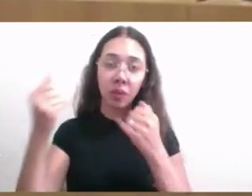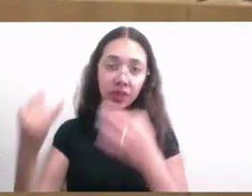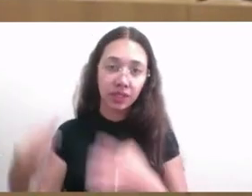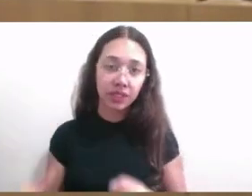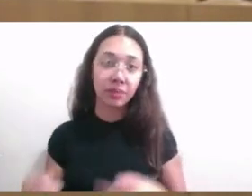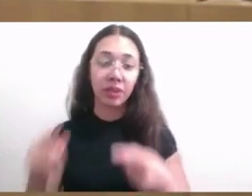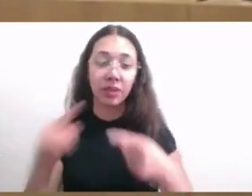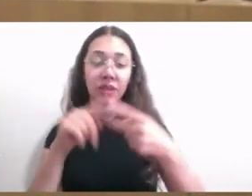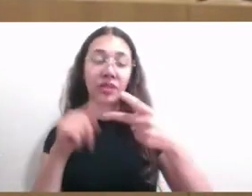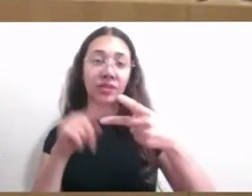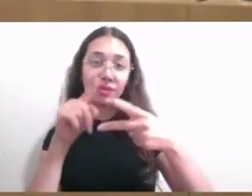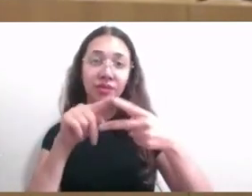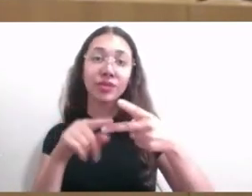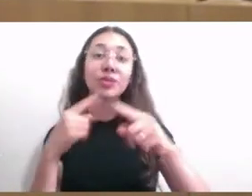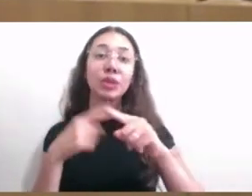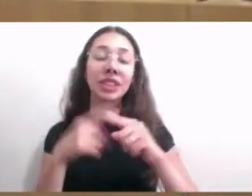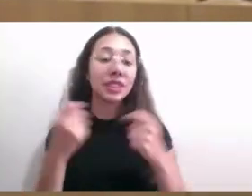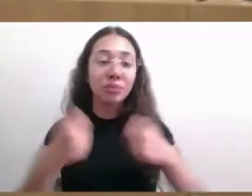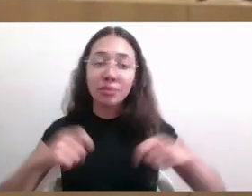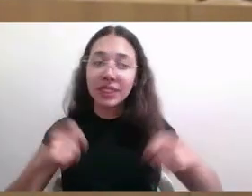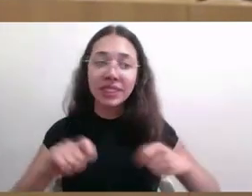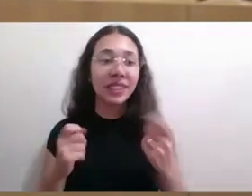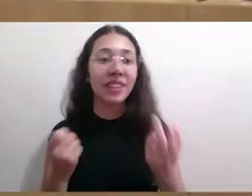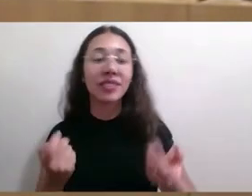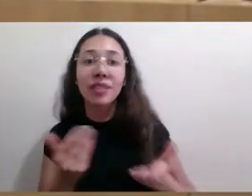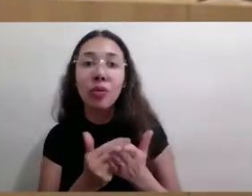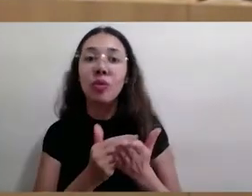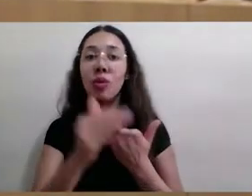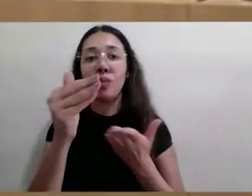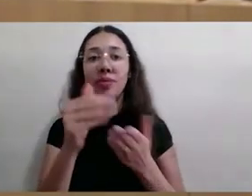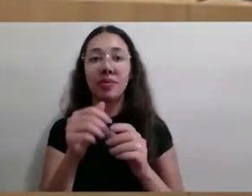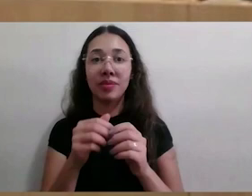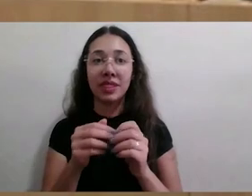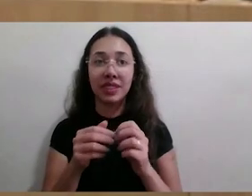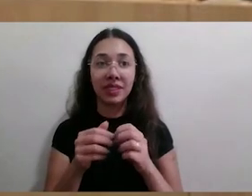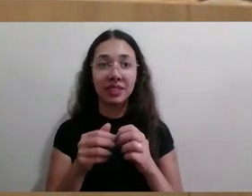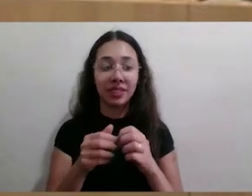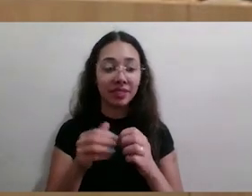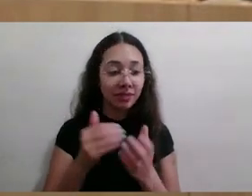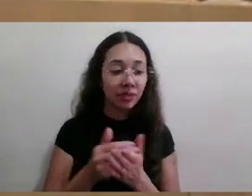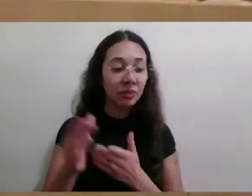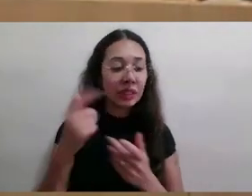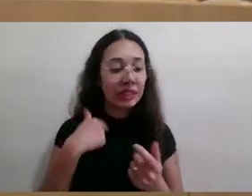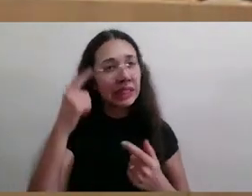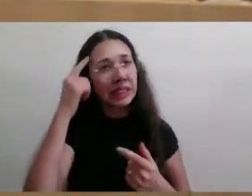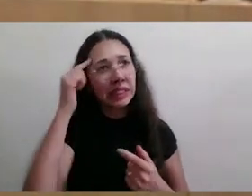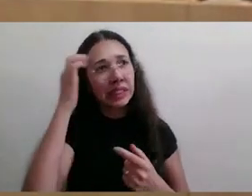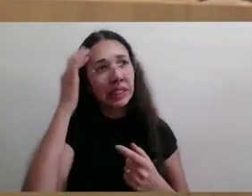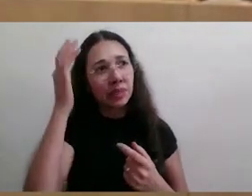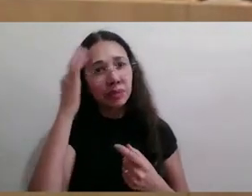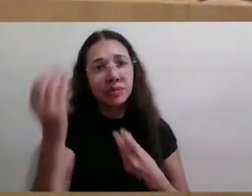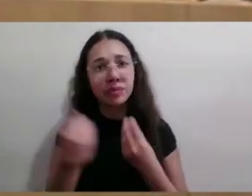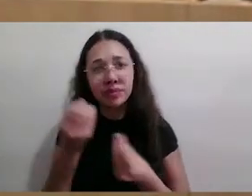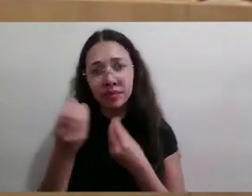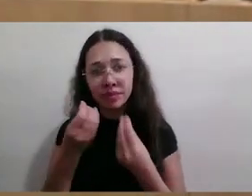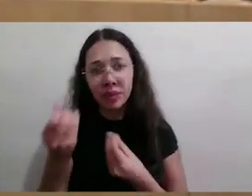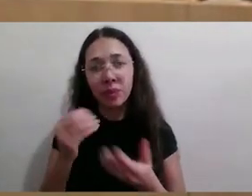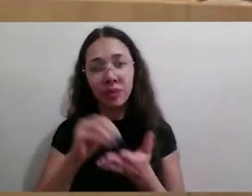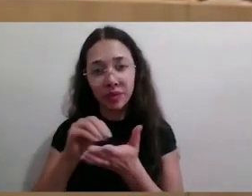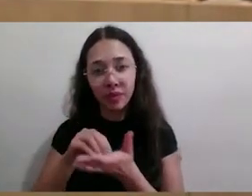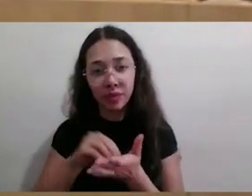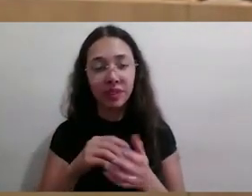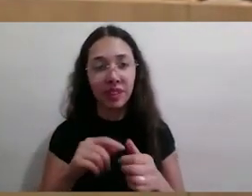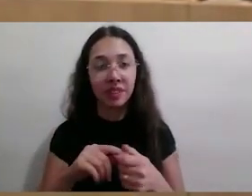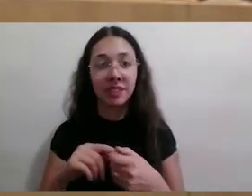de partir de algum lugar e até que a gente começasse a fazer, a gente não conseguia ter uma ideia de outros critérios que pudessem ser utilizados,